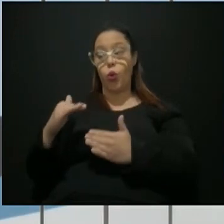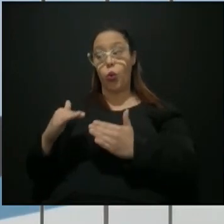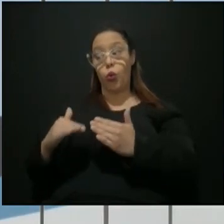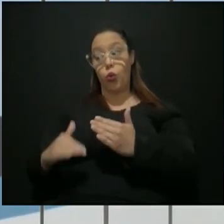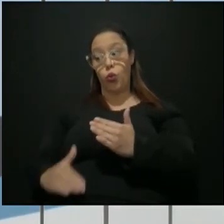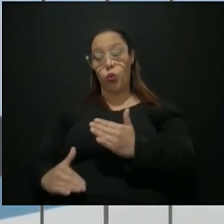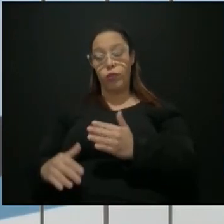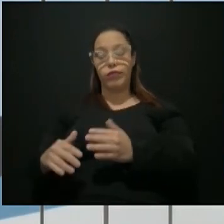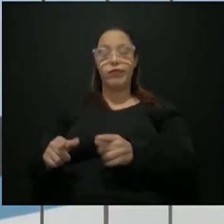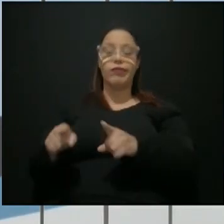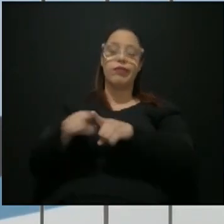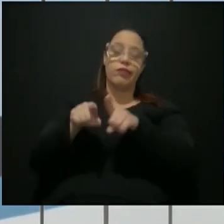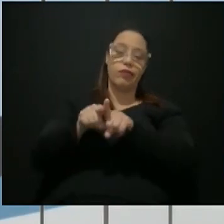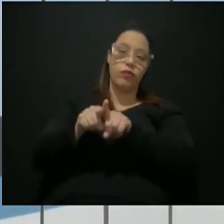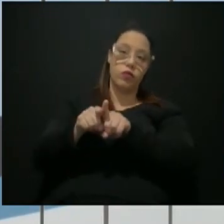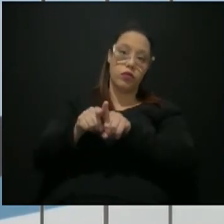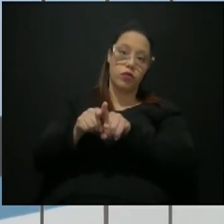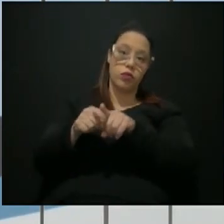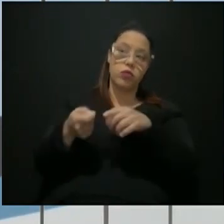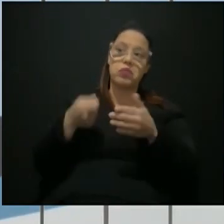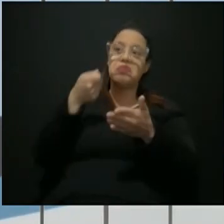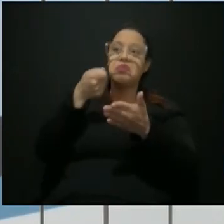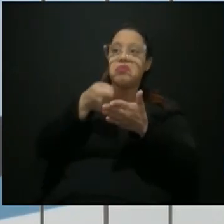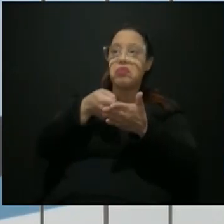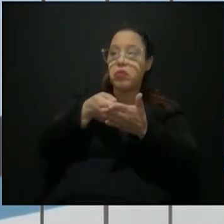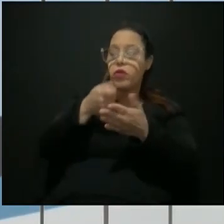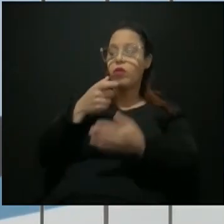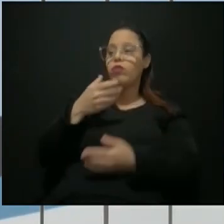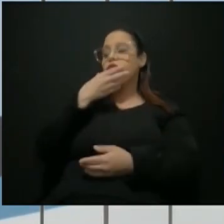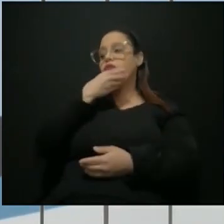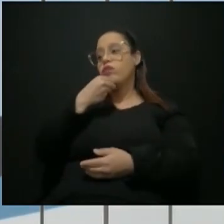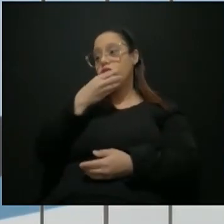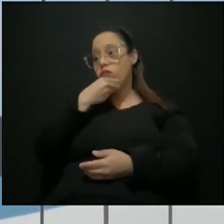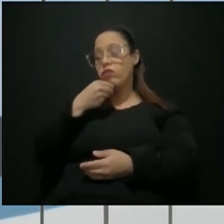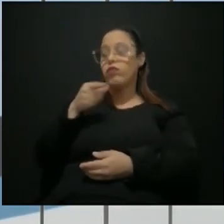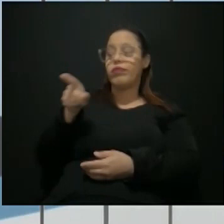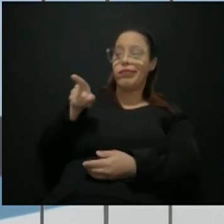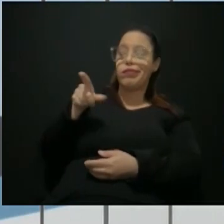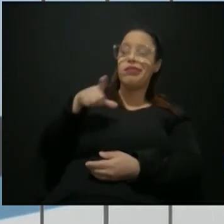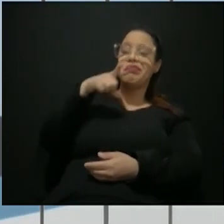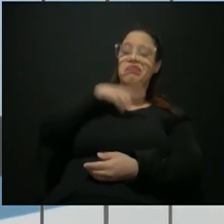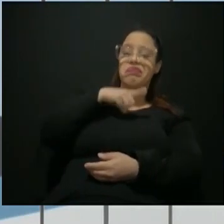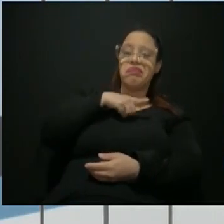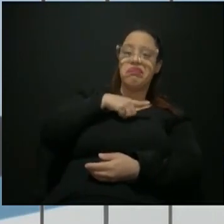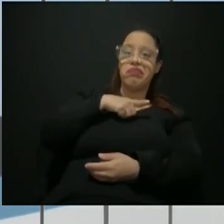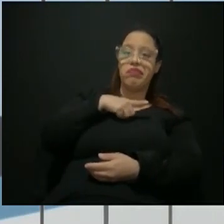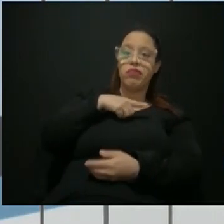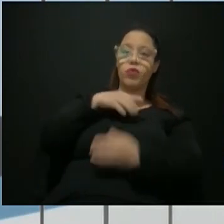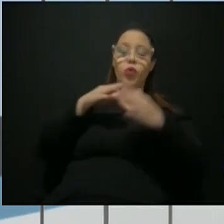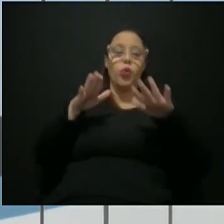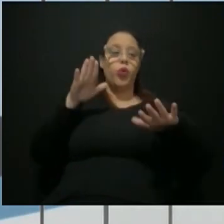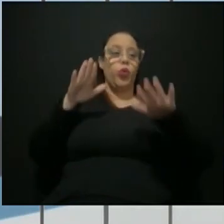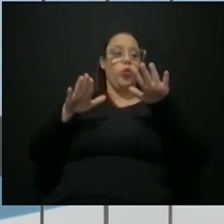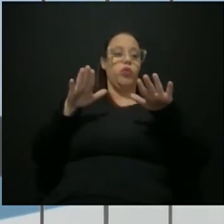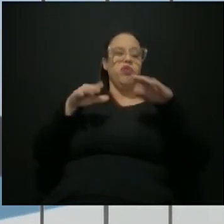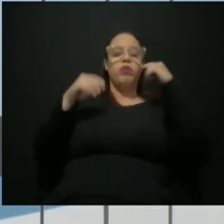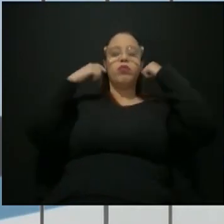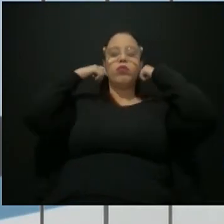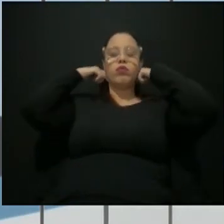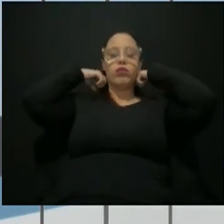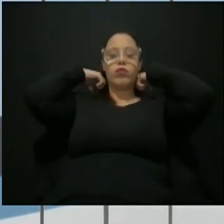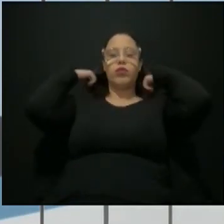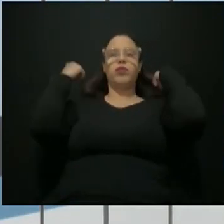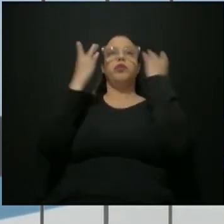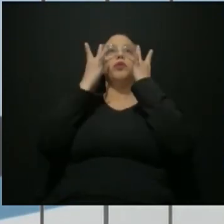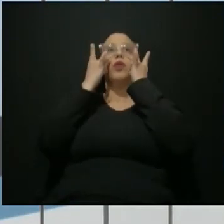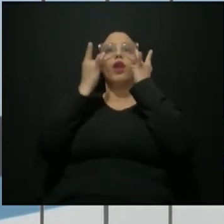um indicativo de que os homens, né, têm um padrão de atenção à saúde diferente